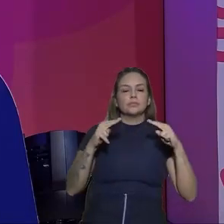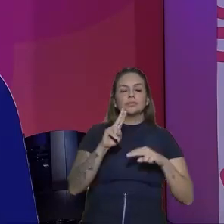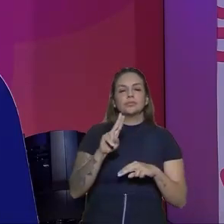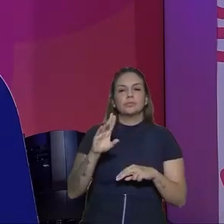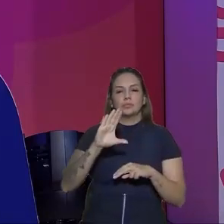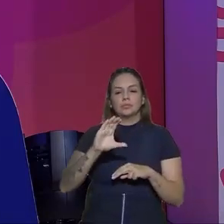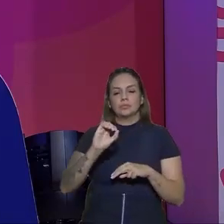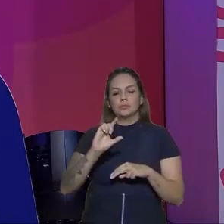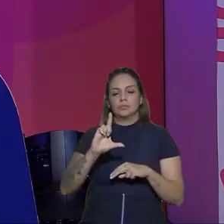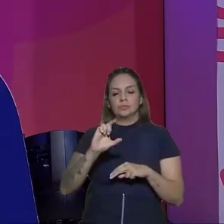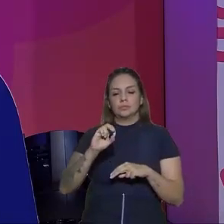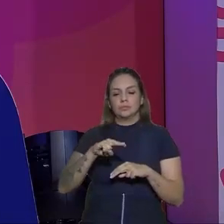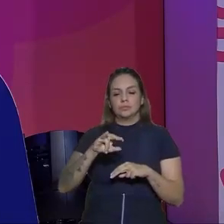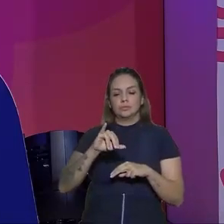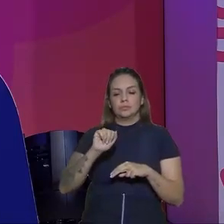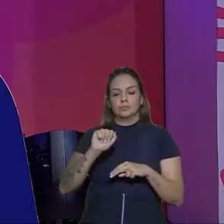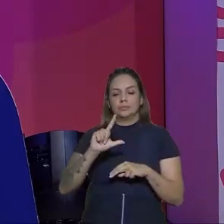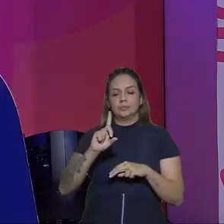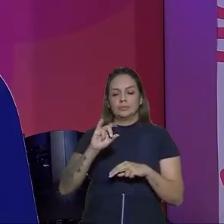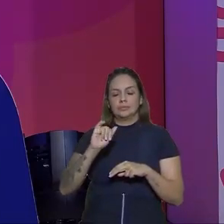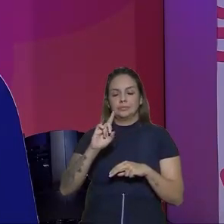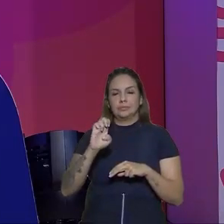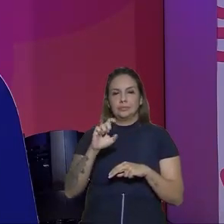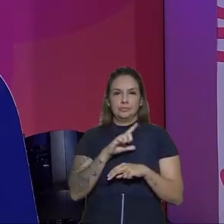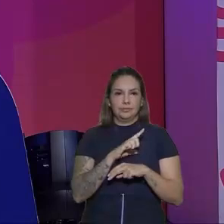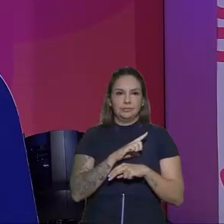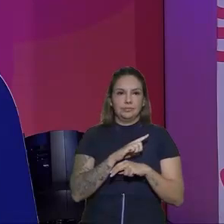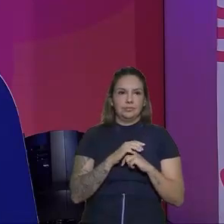como colonialidade. Então, tem